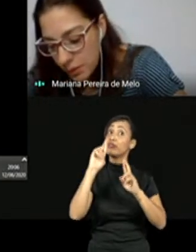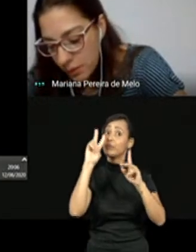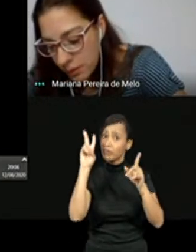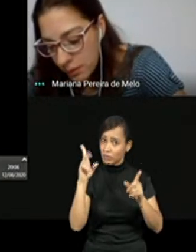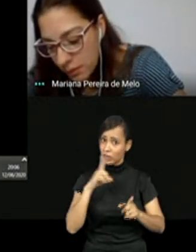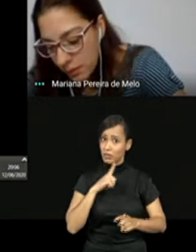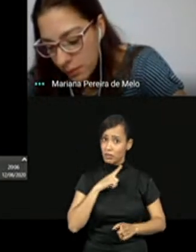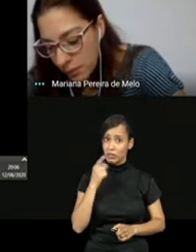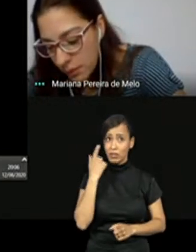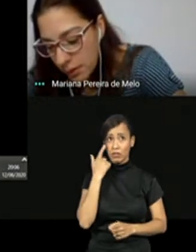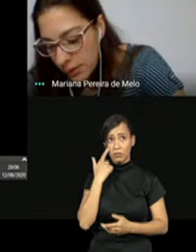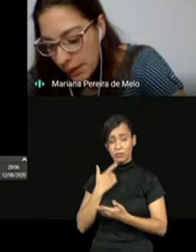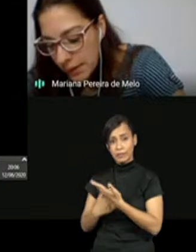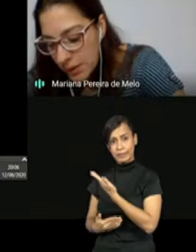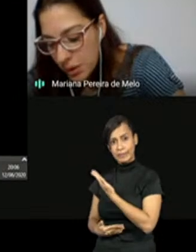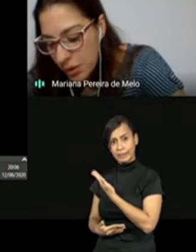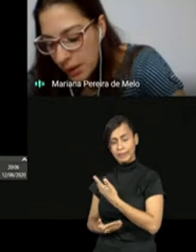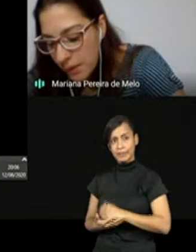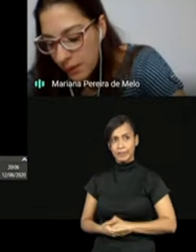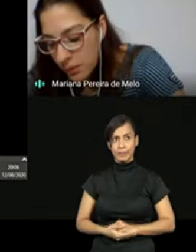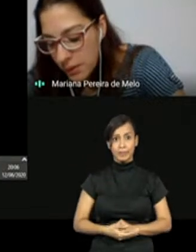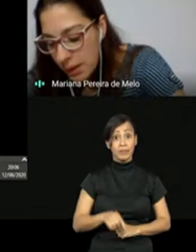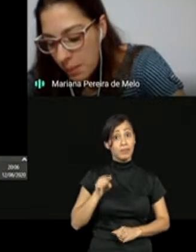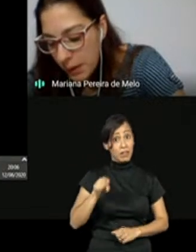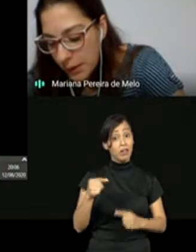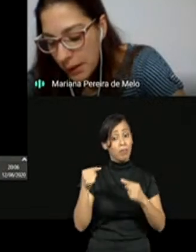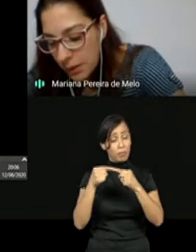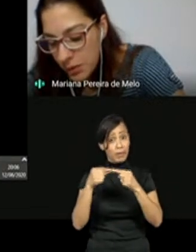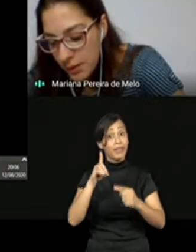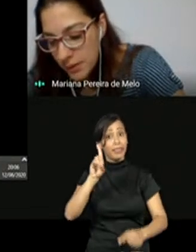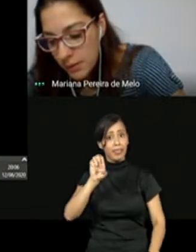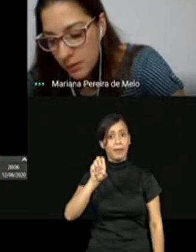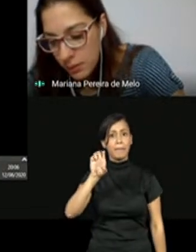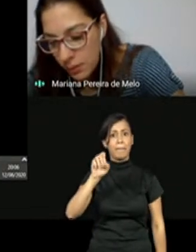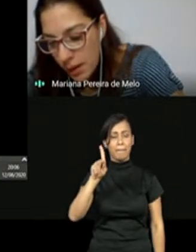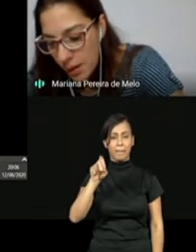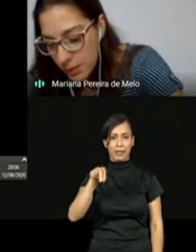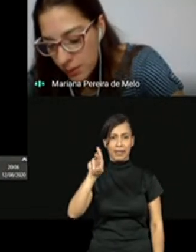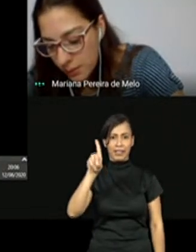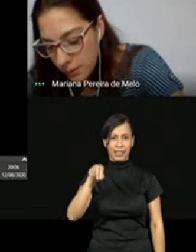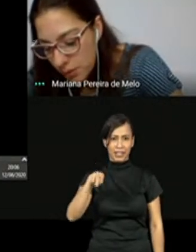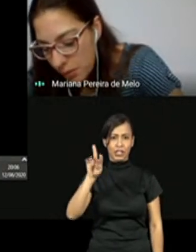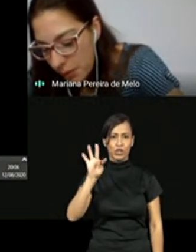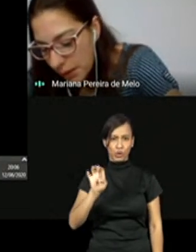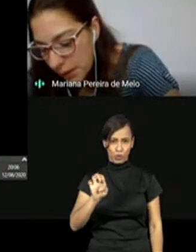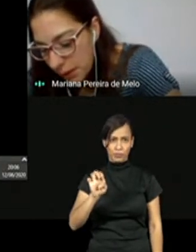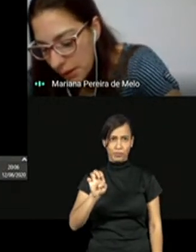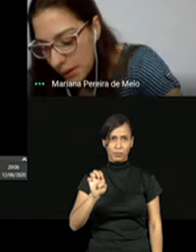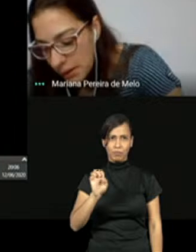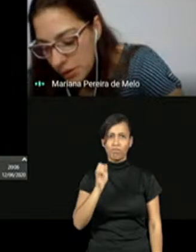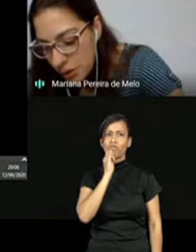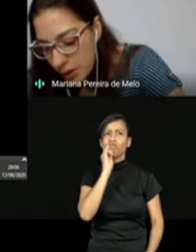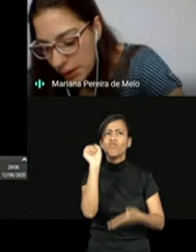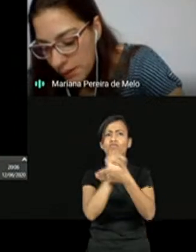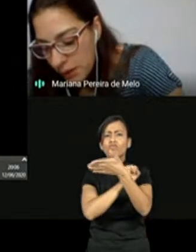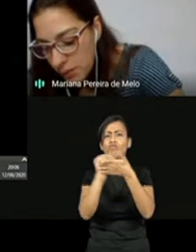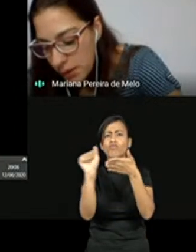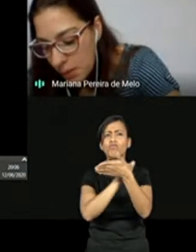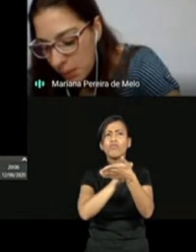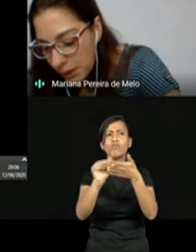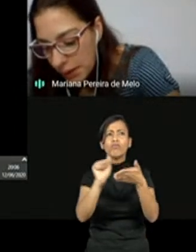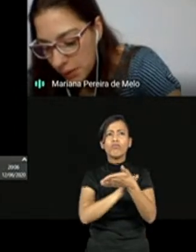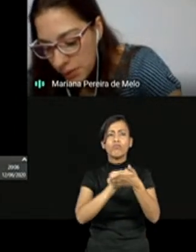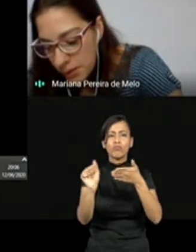diferente. Tá, e se a gente tem eventos dependentes, no caso, deixa eu apagar aqui, se a gente tem